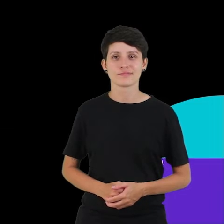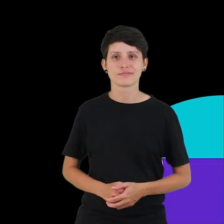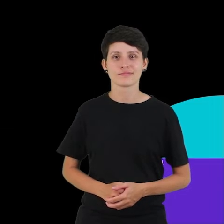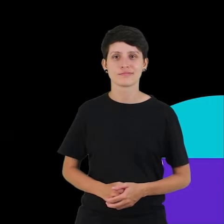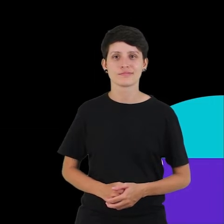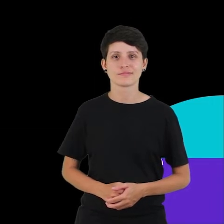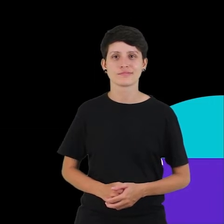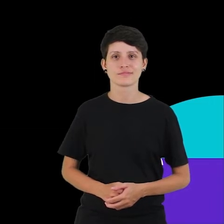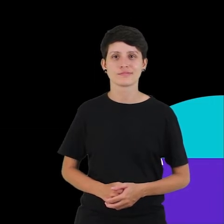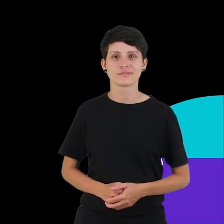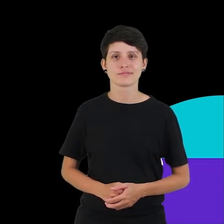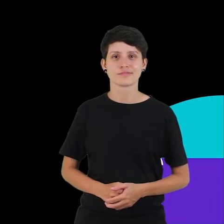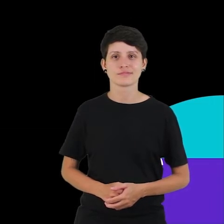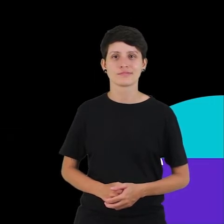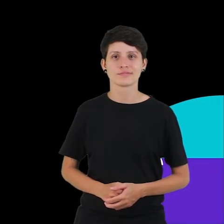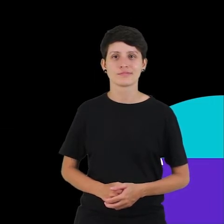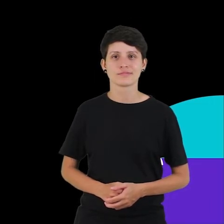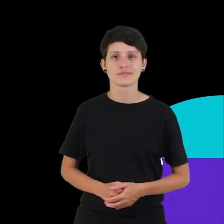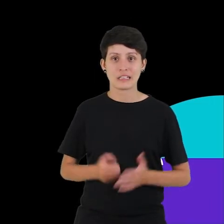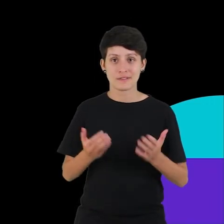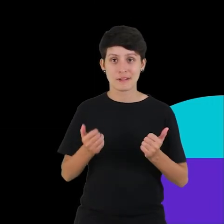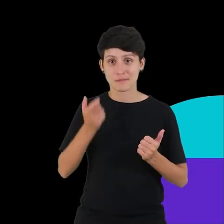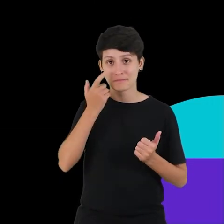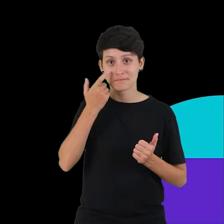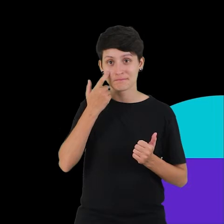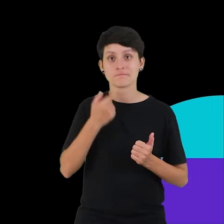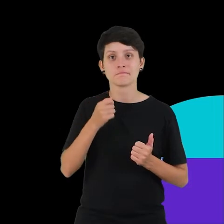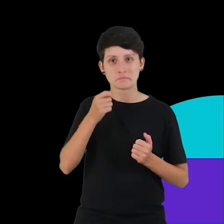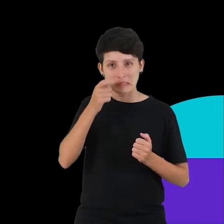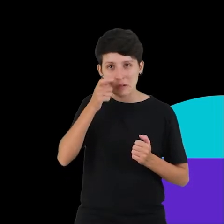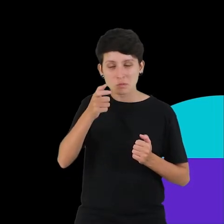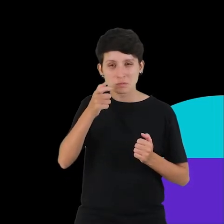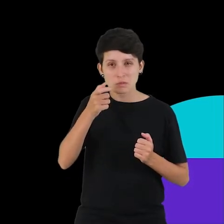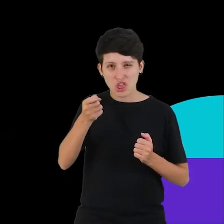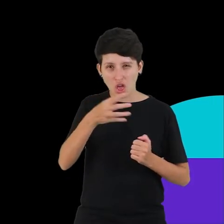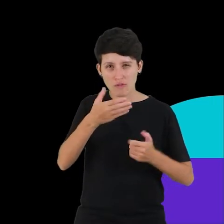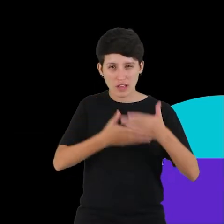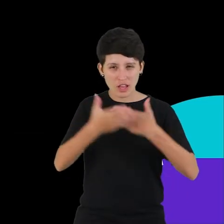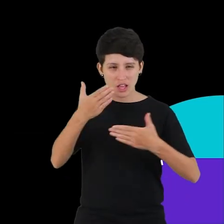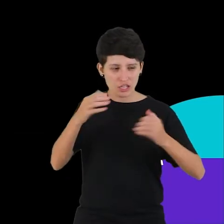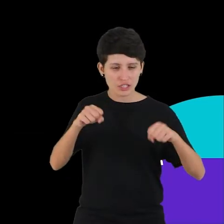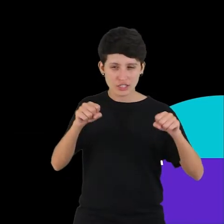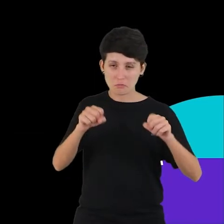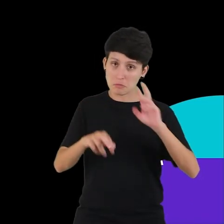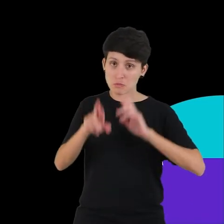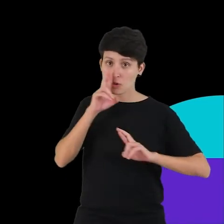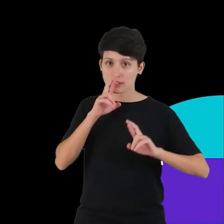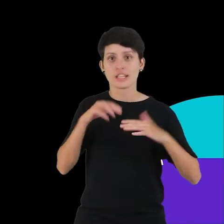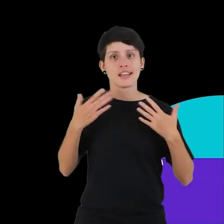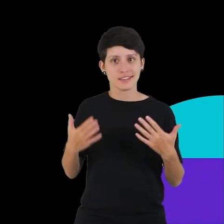Bacana, gente. Então, acho que vocês tiraram tudo que dava para tirar desse vídeo. Vou passar,